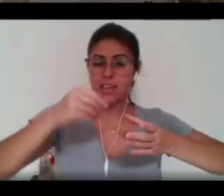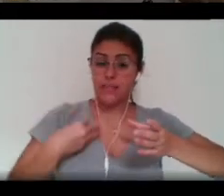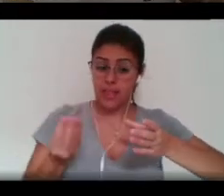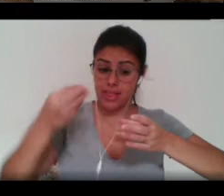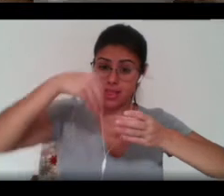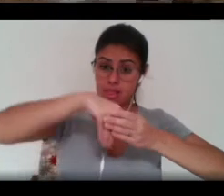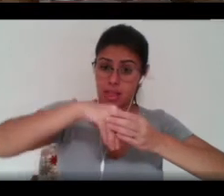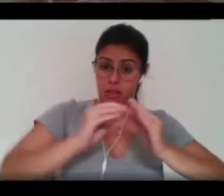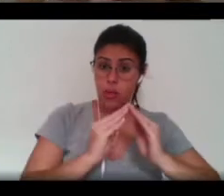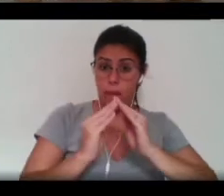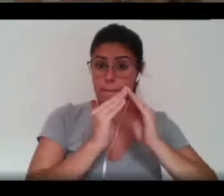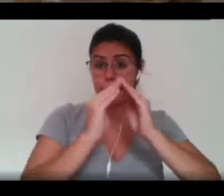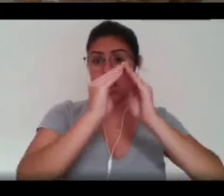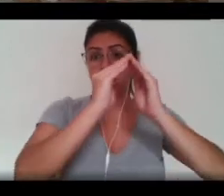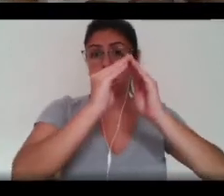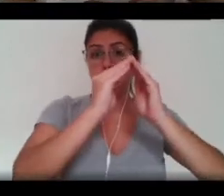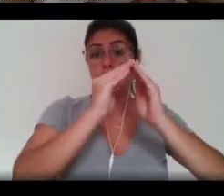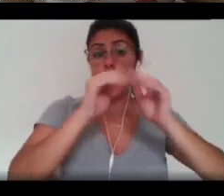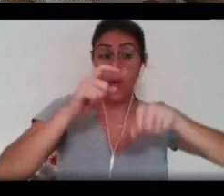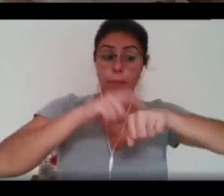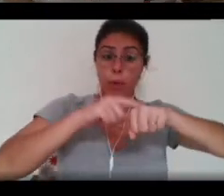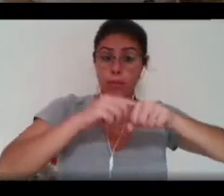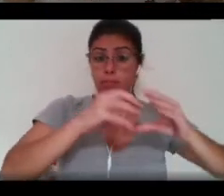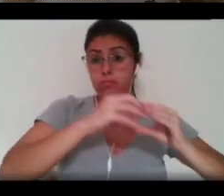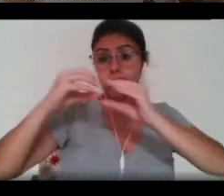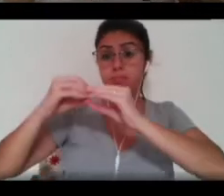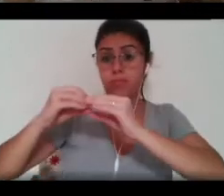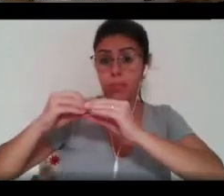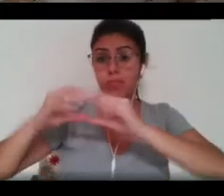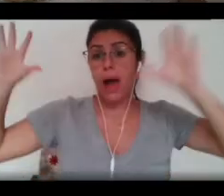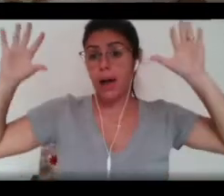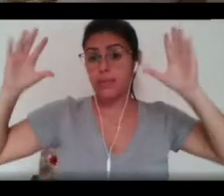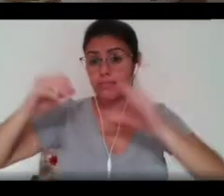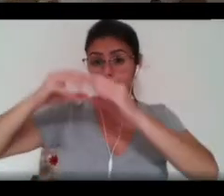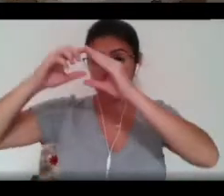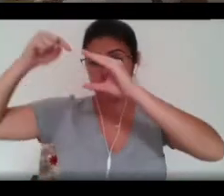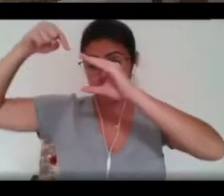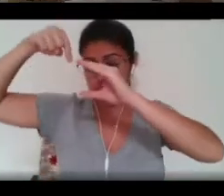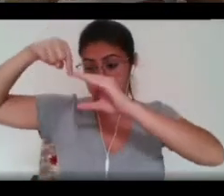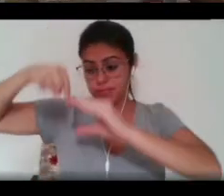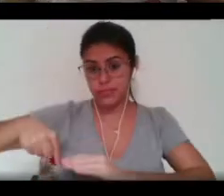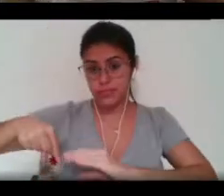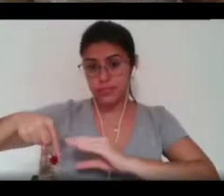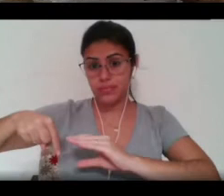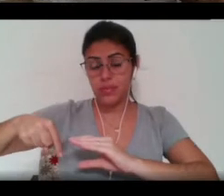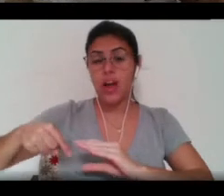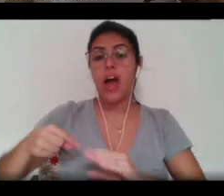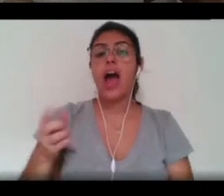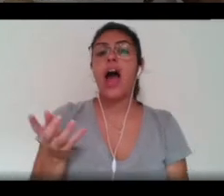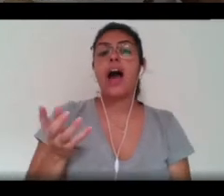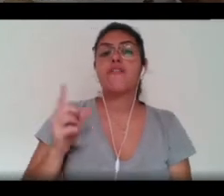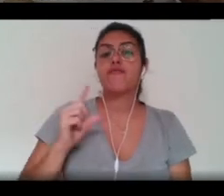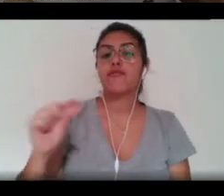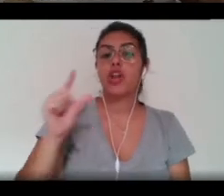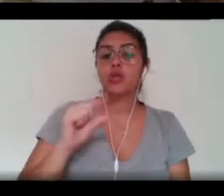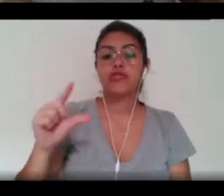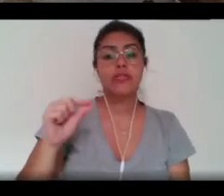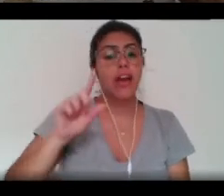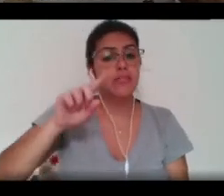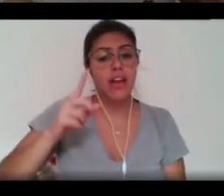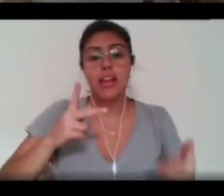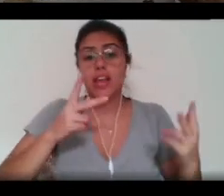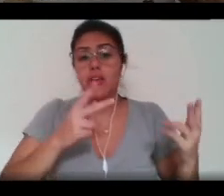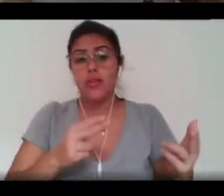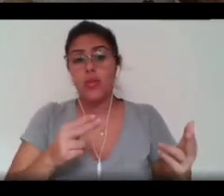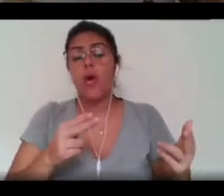areia, ele estava dentro do balão, e quando ele foi solto, obviamente, né, ele seguiu com uma velocidade inicial, que